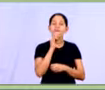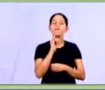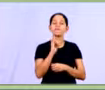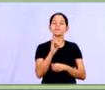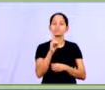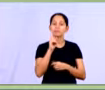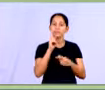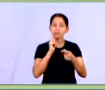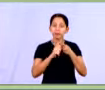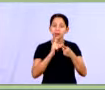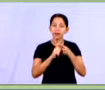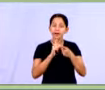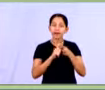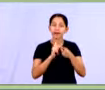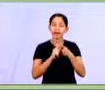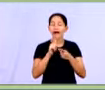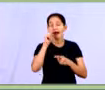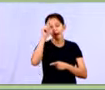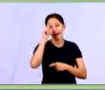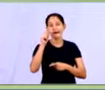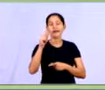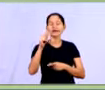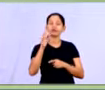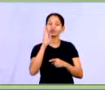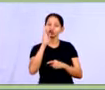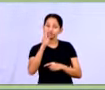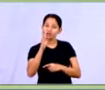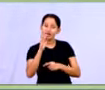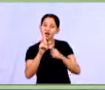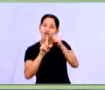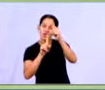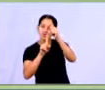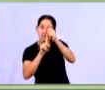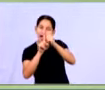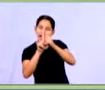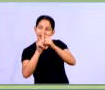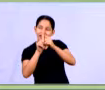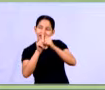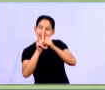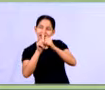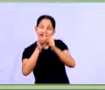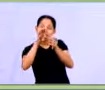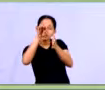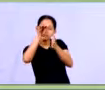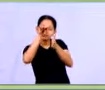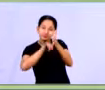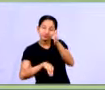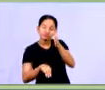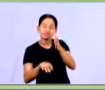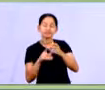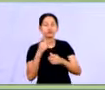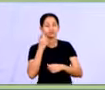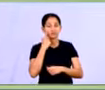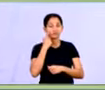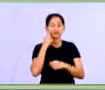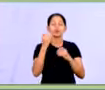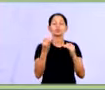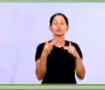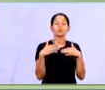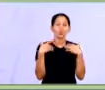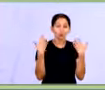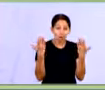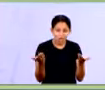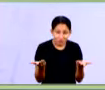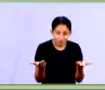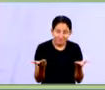negativo porque eu desembolsei, mas aí no mês 1 já entrou os 20 mil, então eu vou abater esses 20 mil dos 50 negativo. Muito bem,